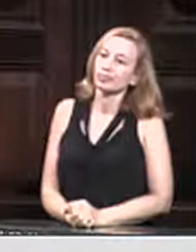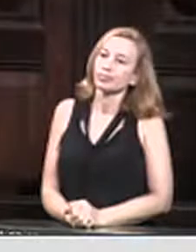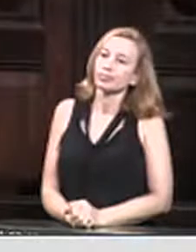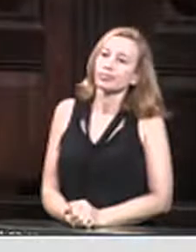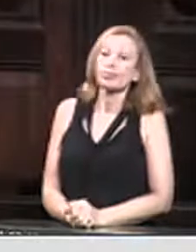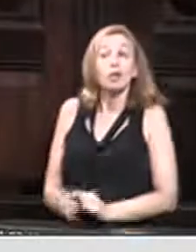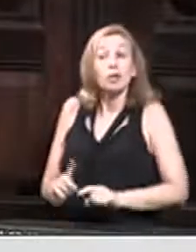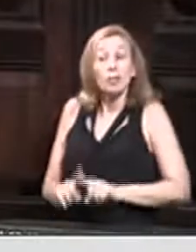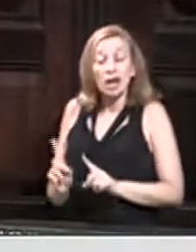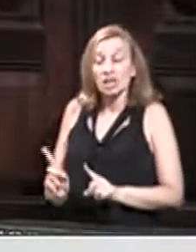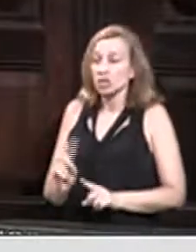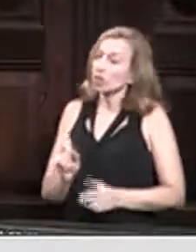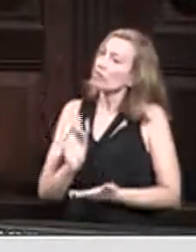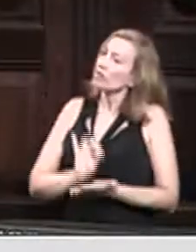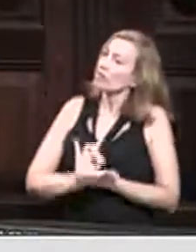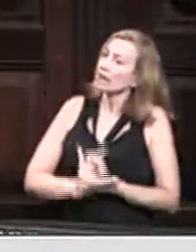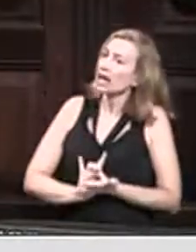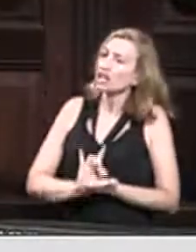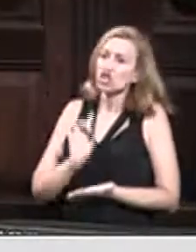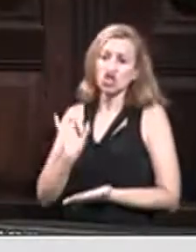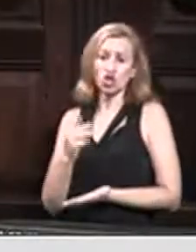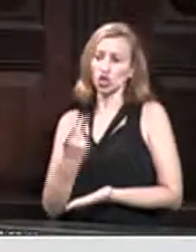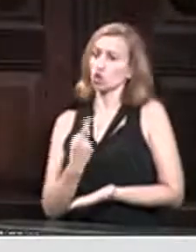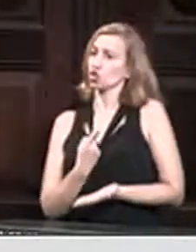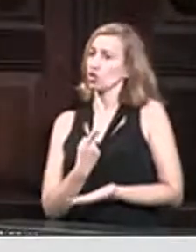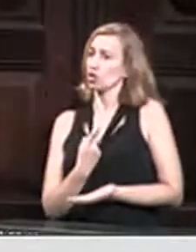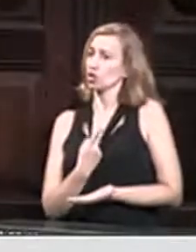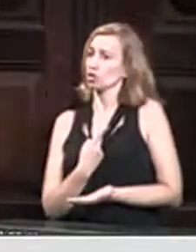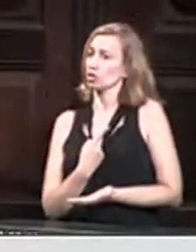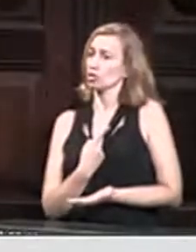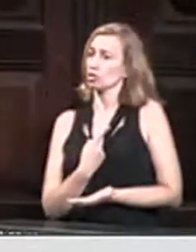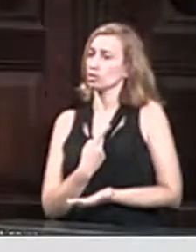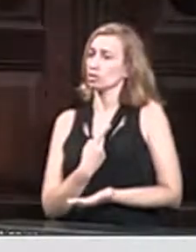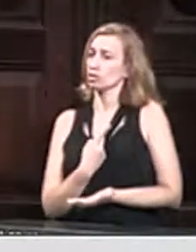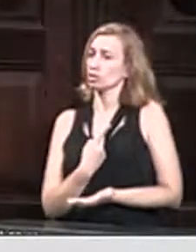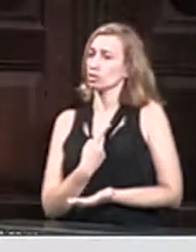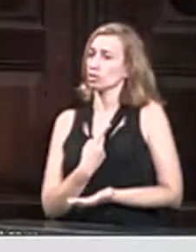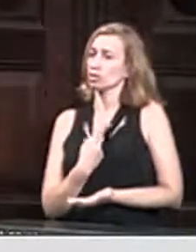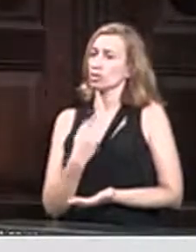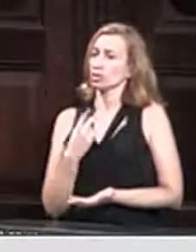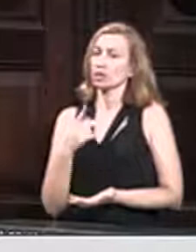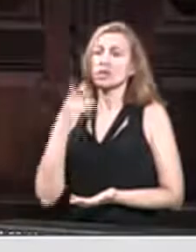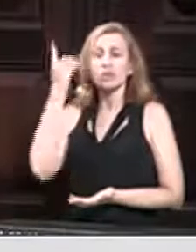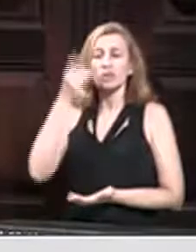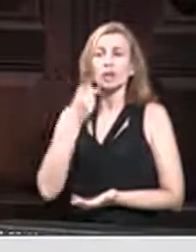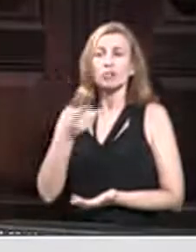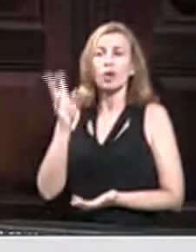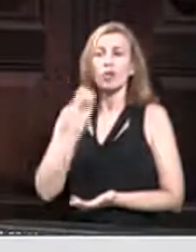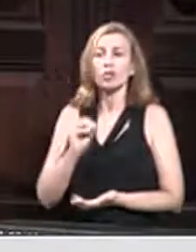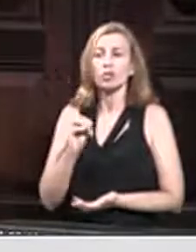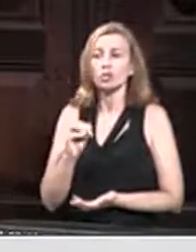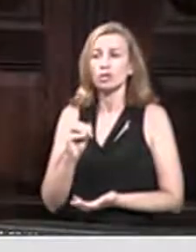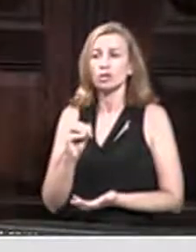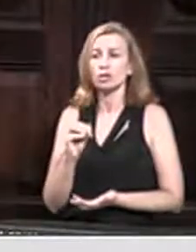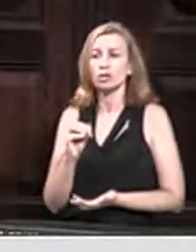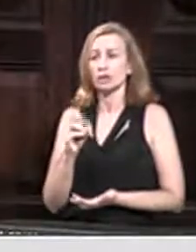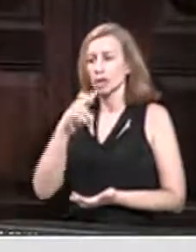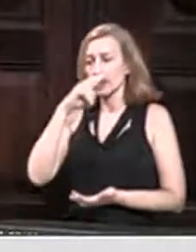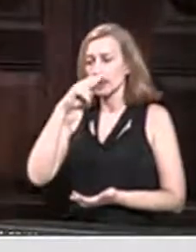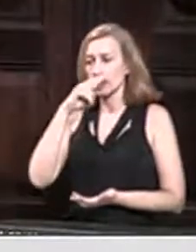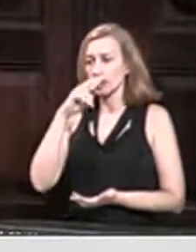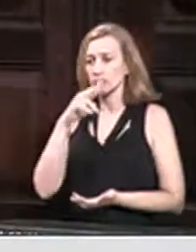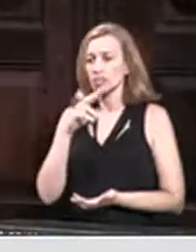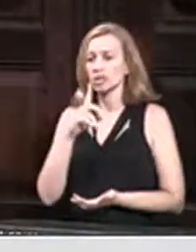Mas não é verdade que só o deputado Paulo Ramos e o deputado Luiz Paulo ocupam a